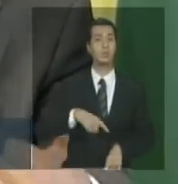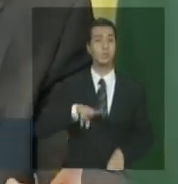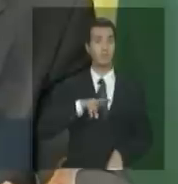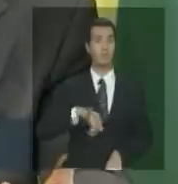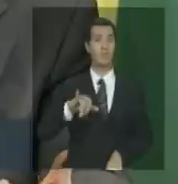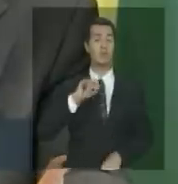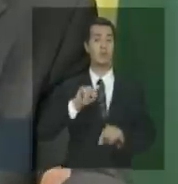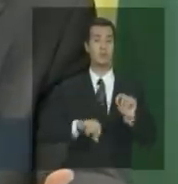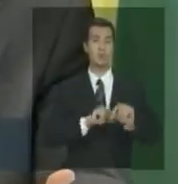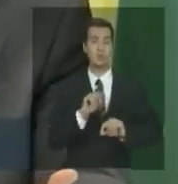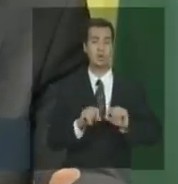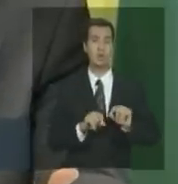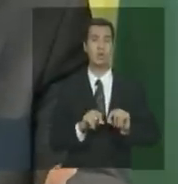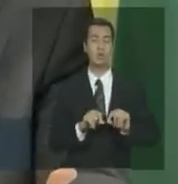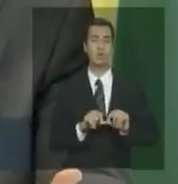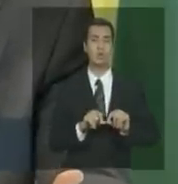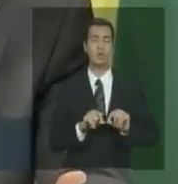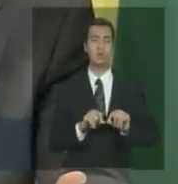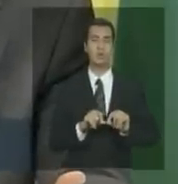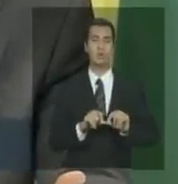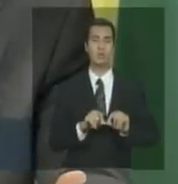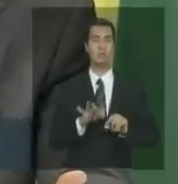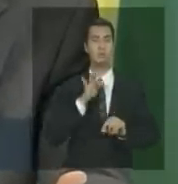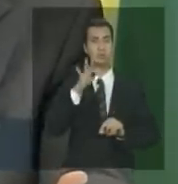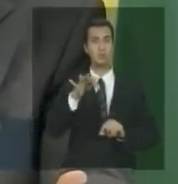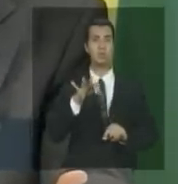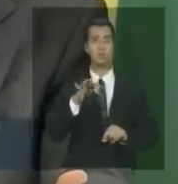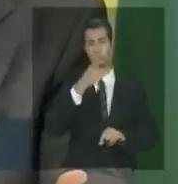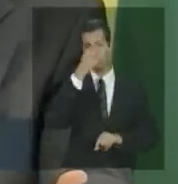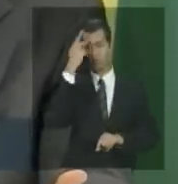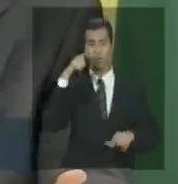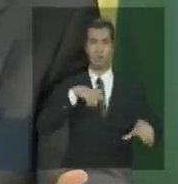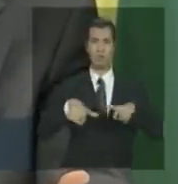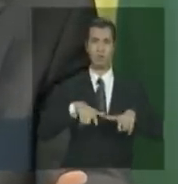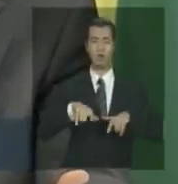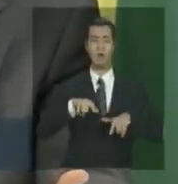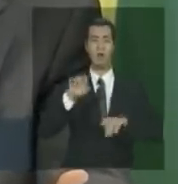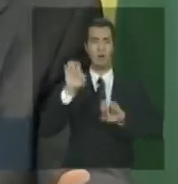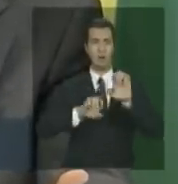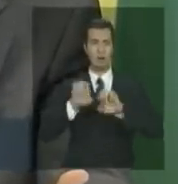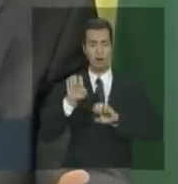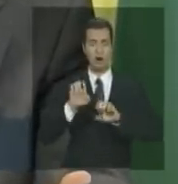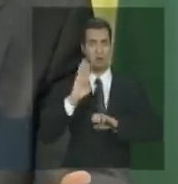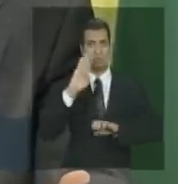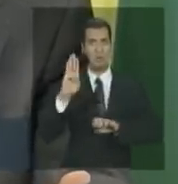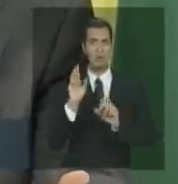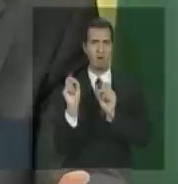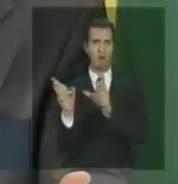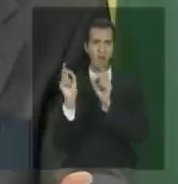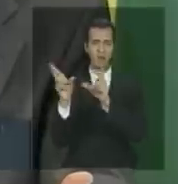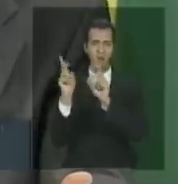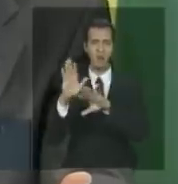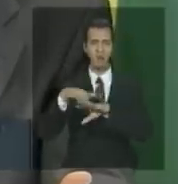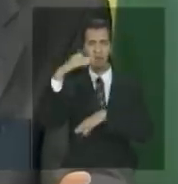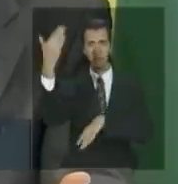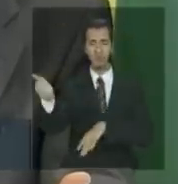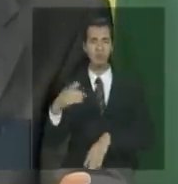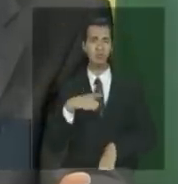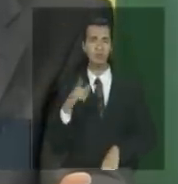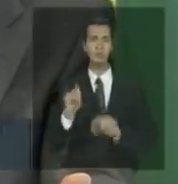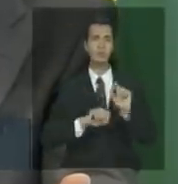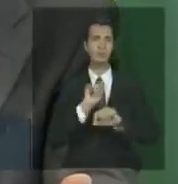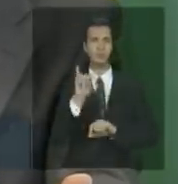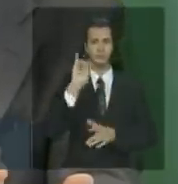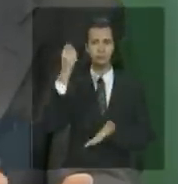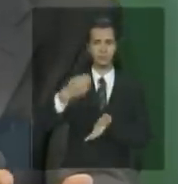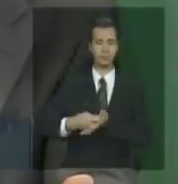mesmo uma vantagem grande do empresário, principalmente aquele que exporta. Aquele que exporta é desoneração completa,